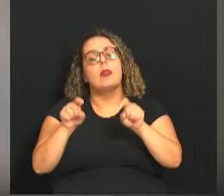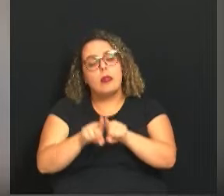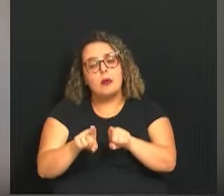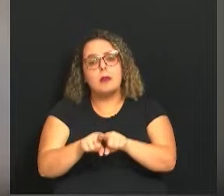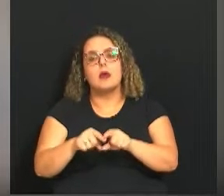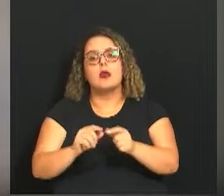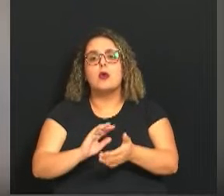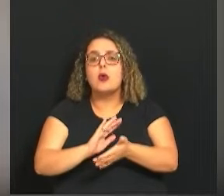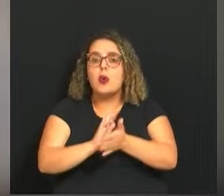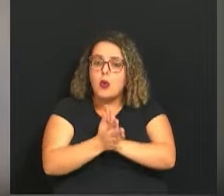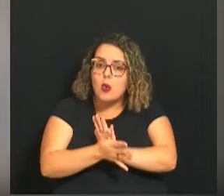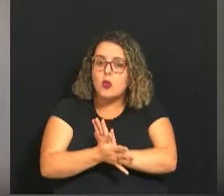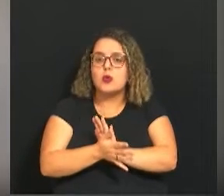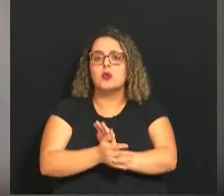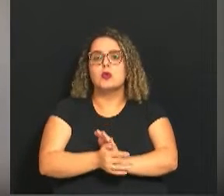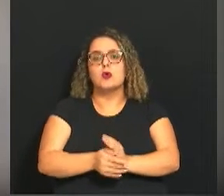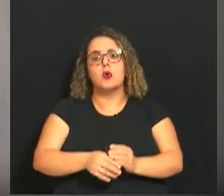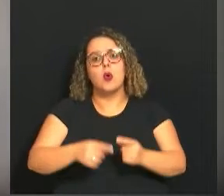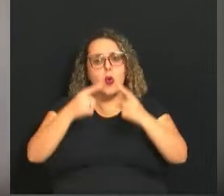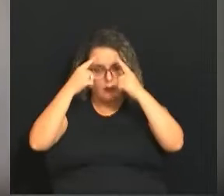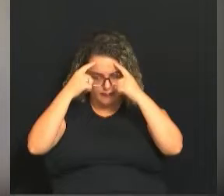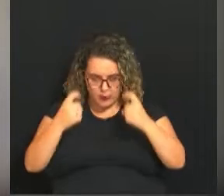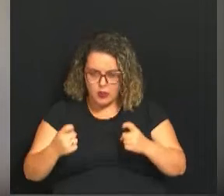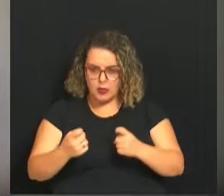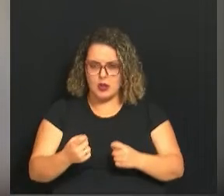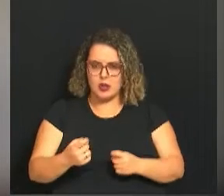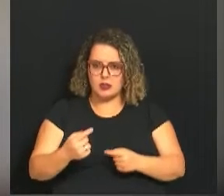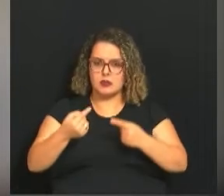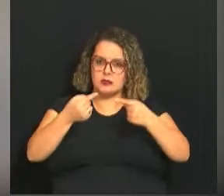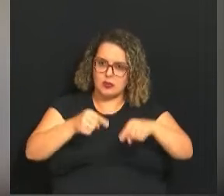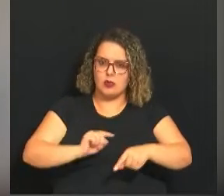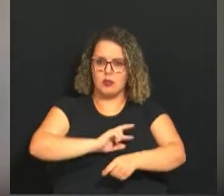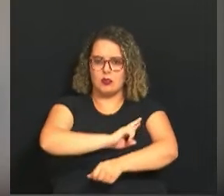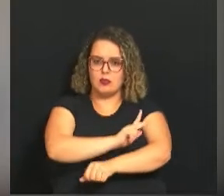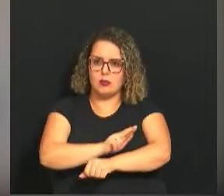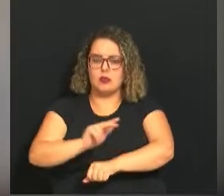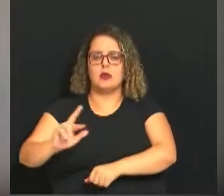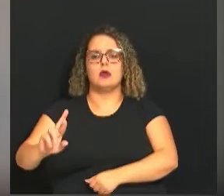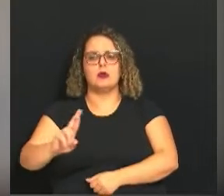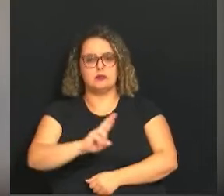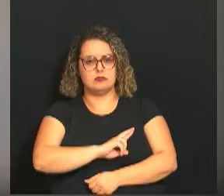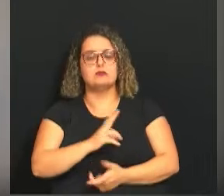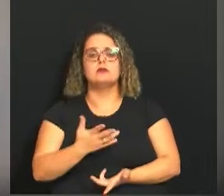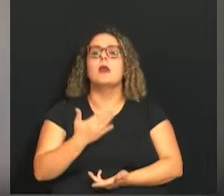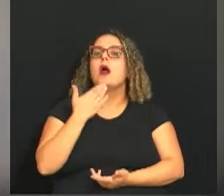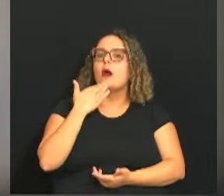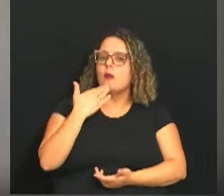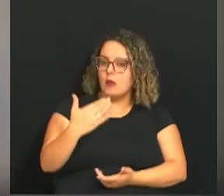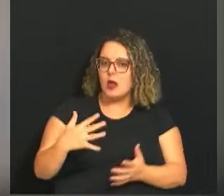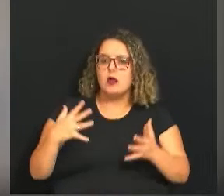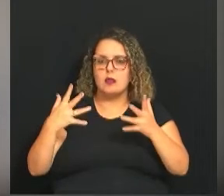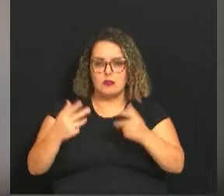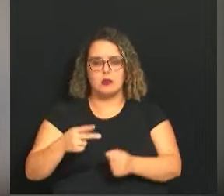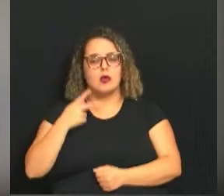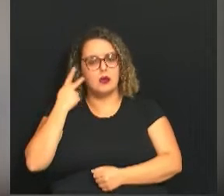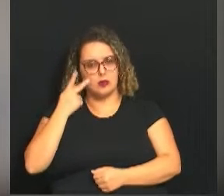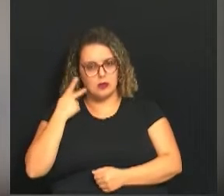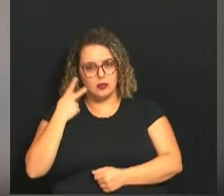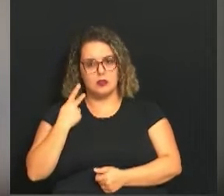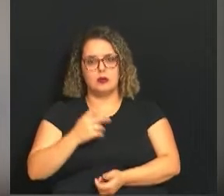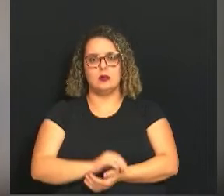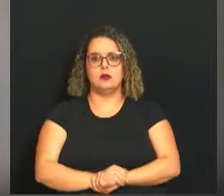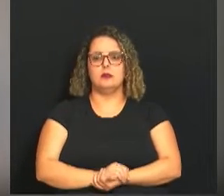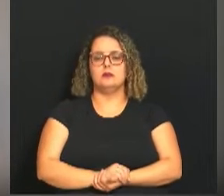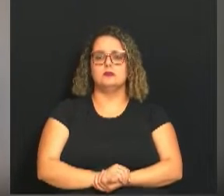principalmente contra aqueles que são da religião de matriz africana. Então, eu faço um apelo aqui para os vereadores e para o